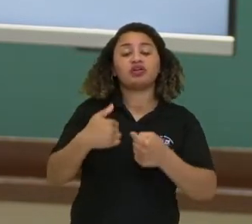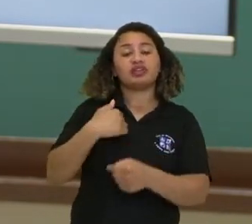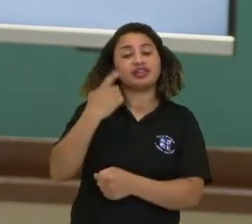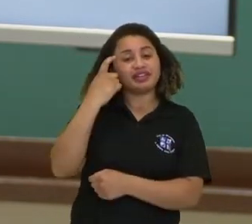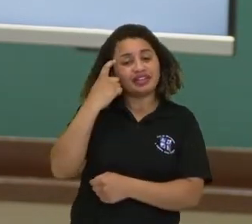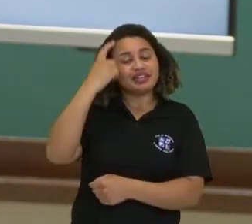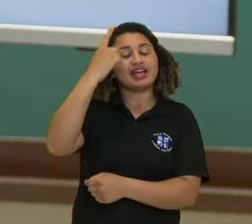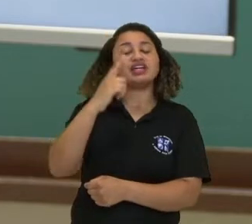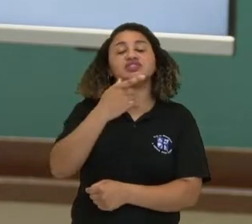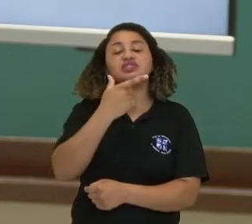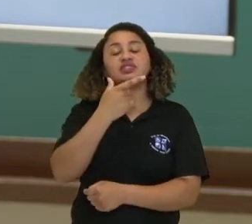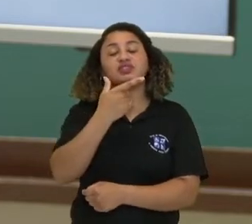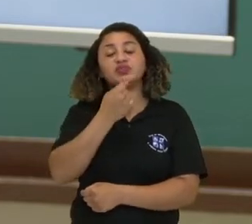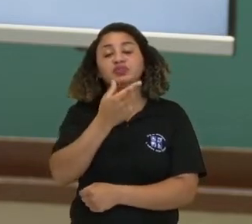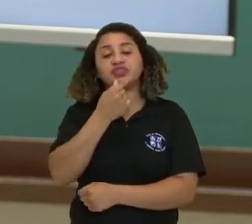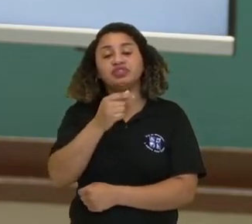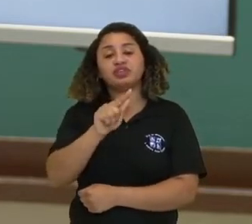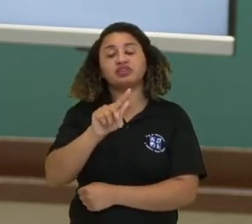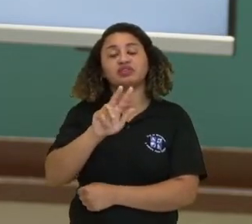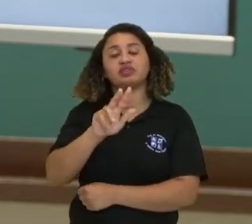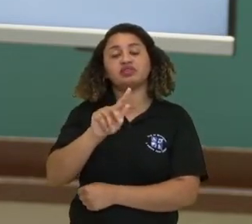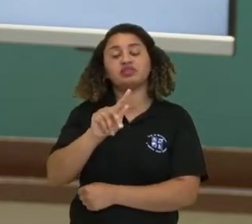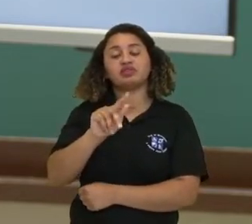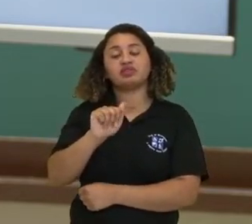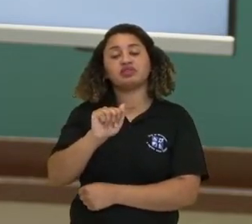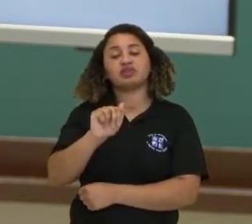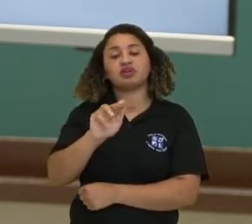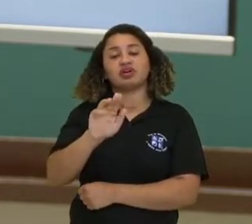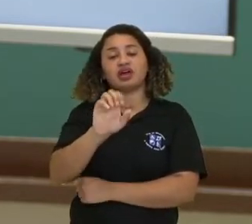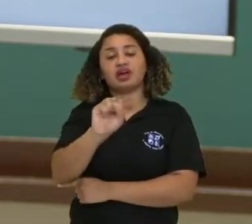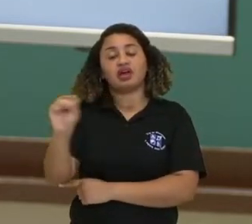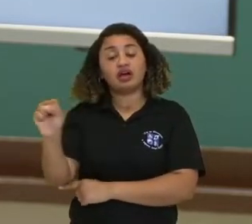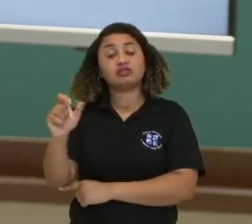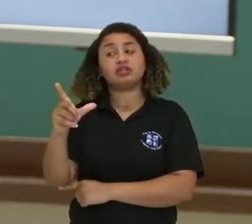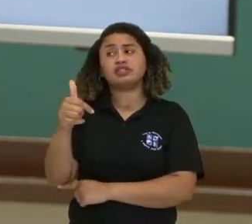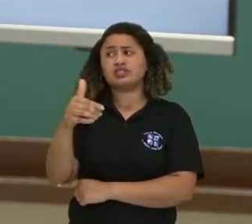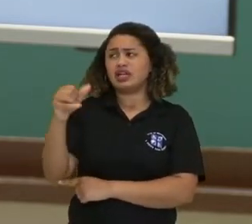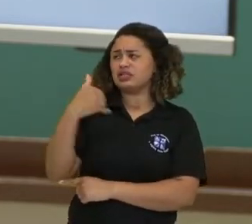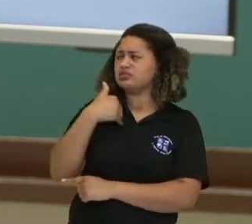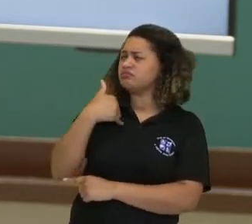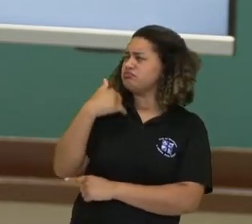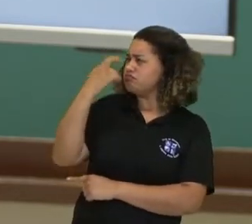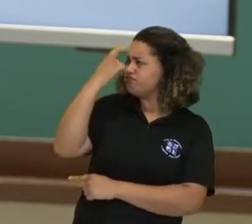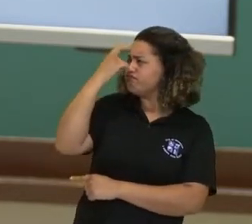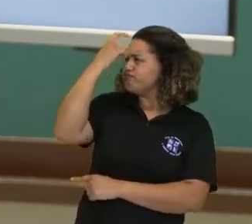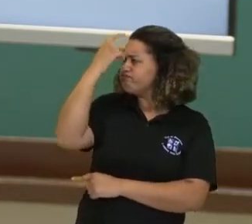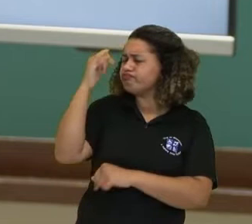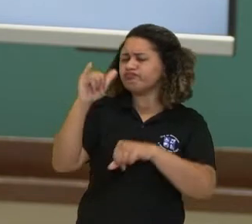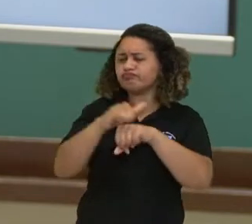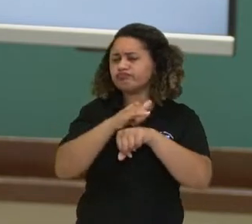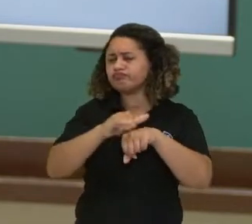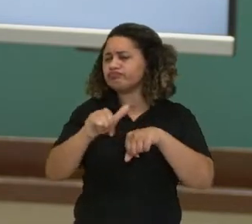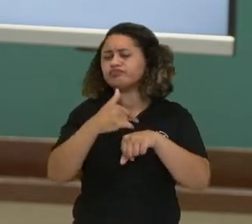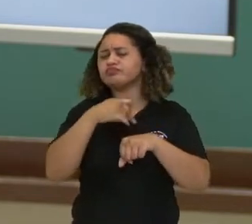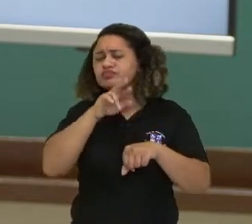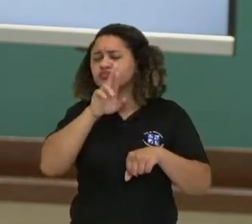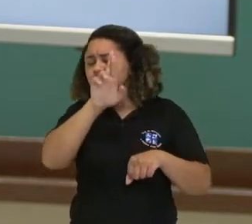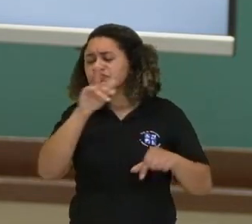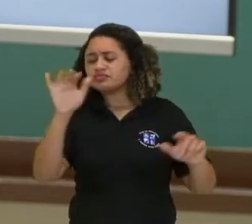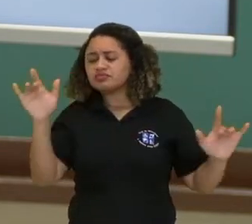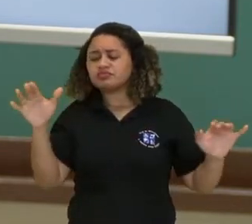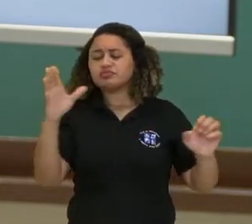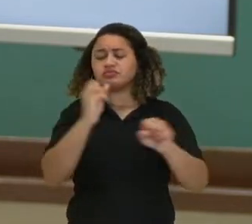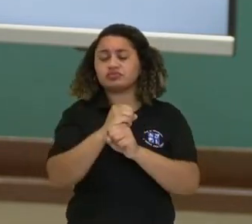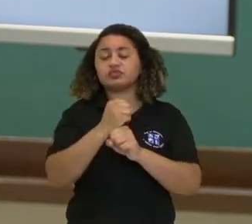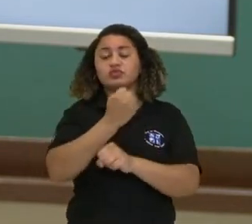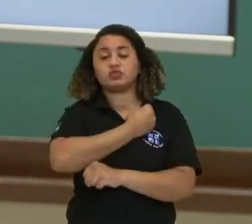menino Gauss, que tinha 10 anos quando conseguiu pensar nessa fórmula, em uma maneira de resolver a soma dos